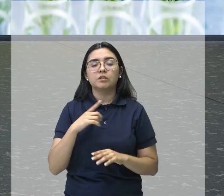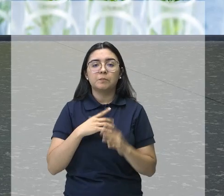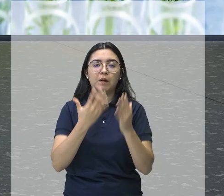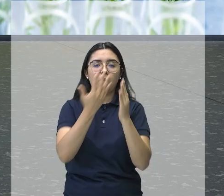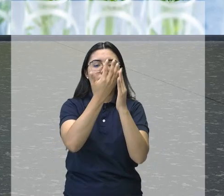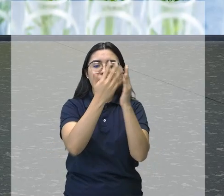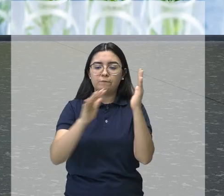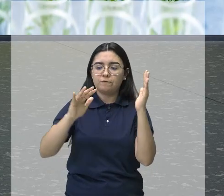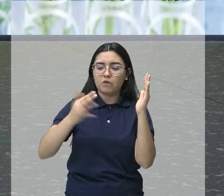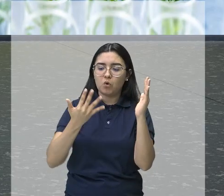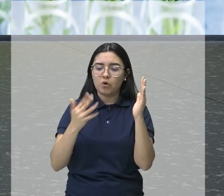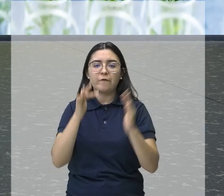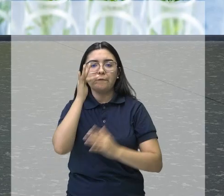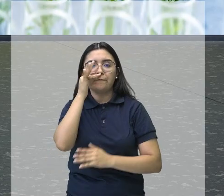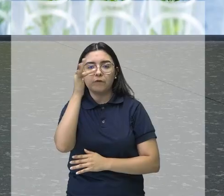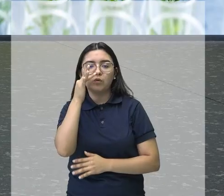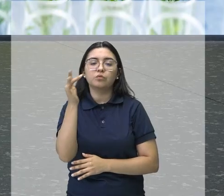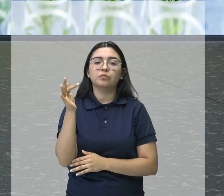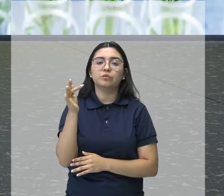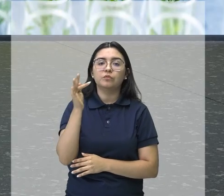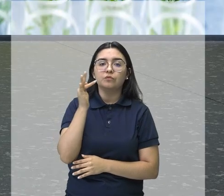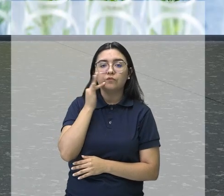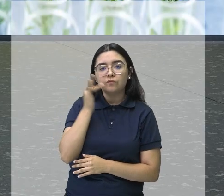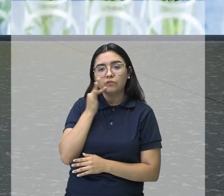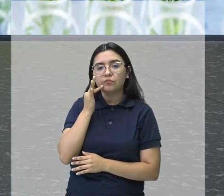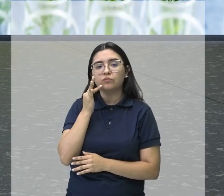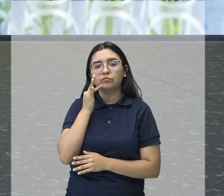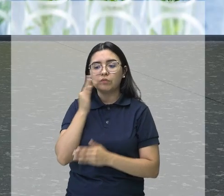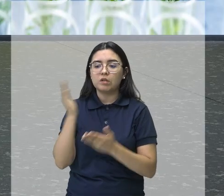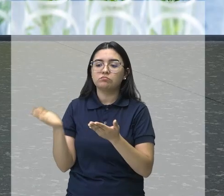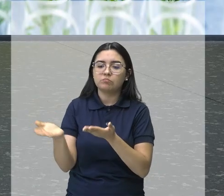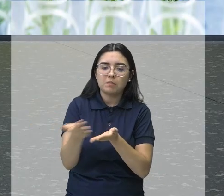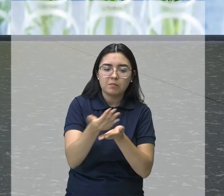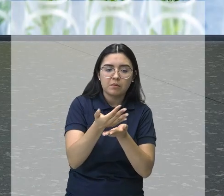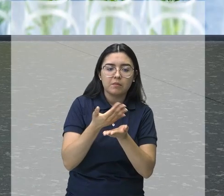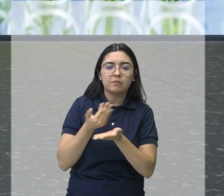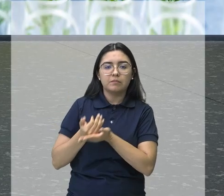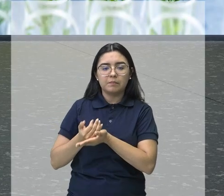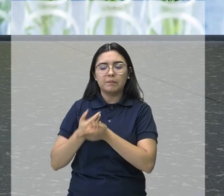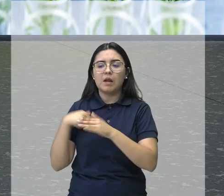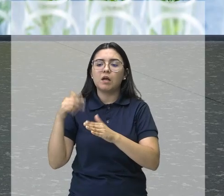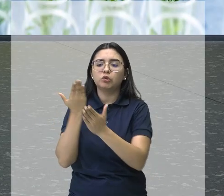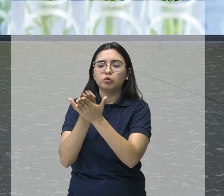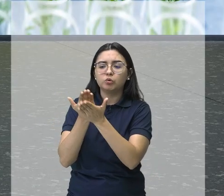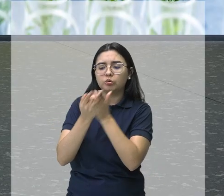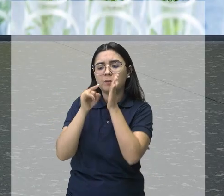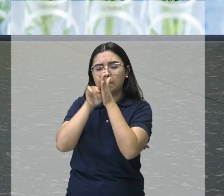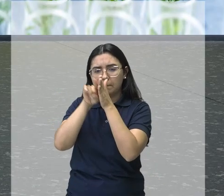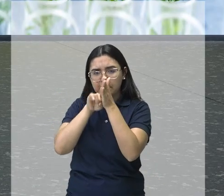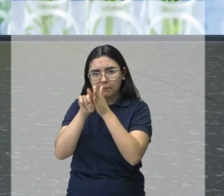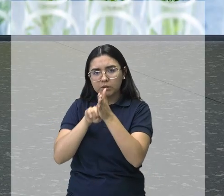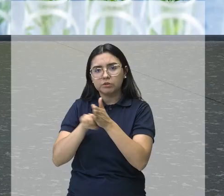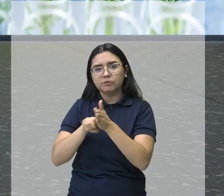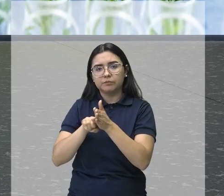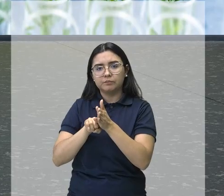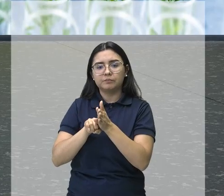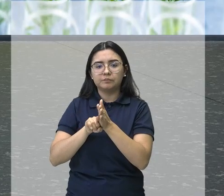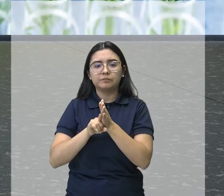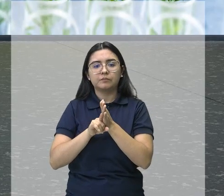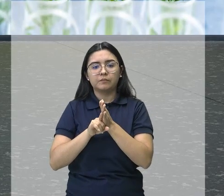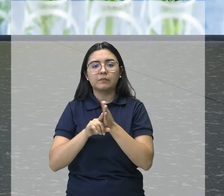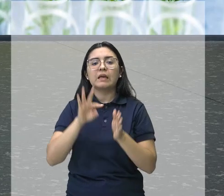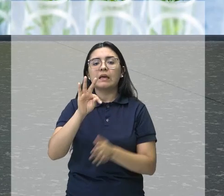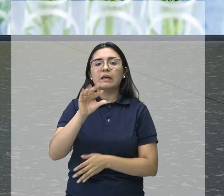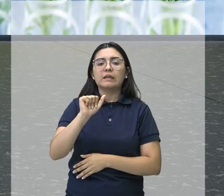folhas, flores, frutos e outras partes de plantas para estudos de taxonomia. Se vocês